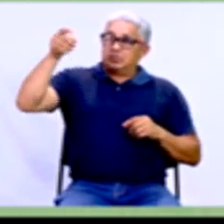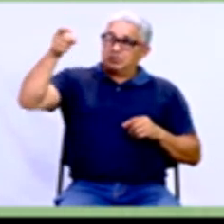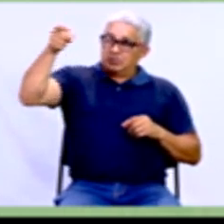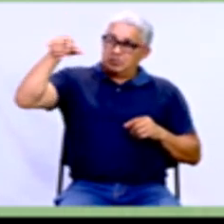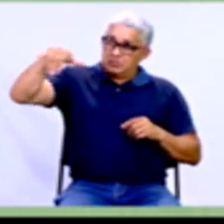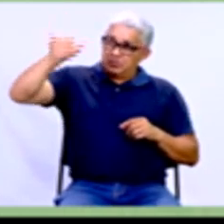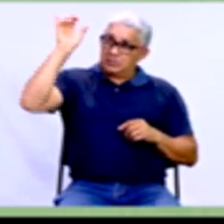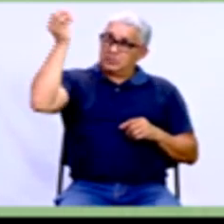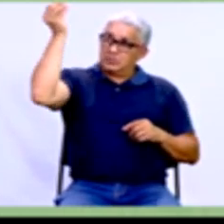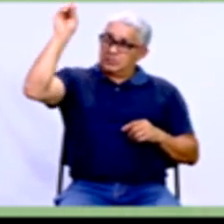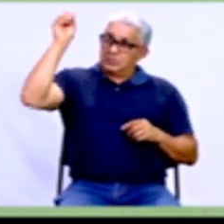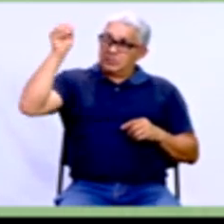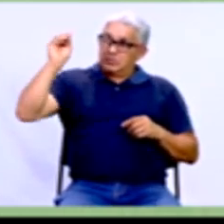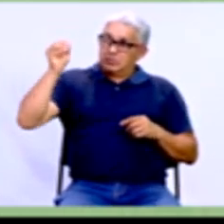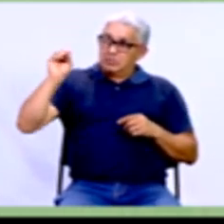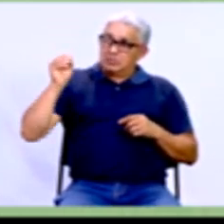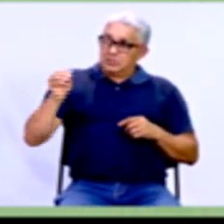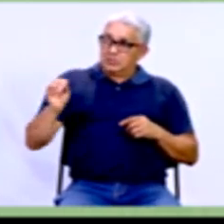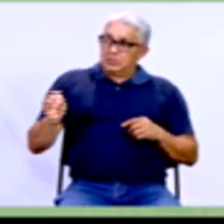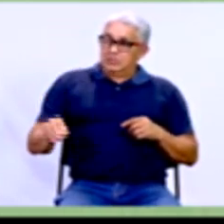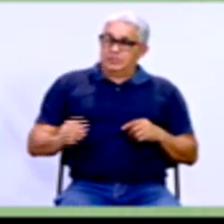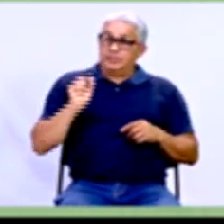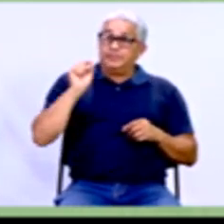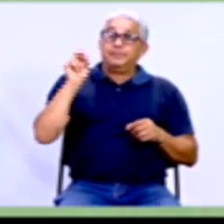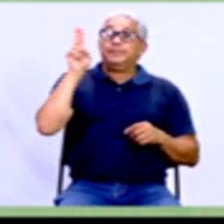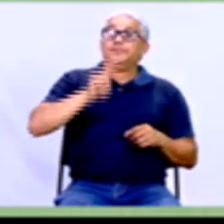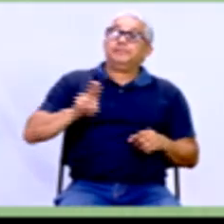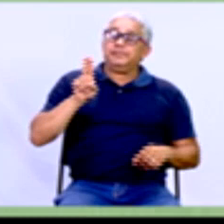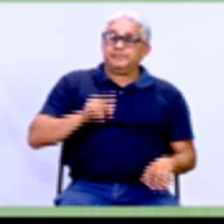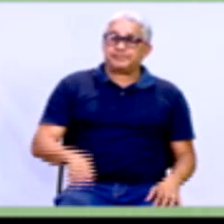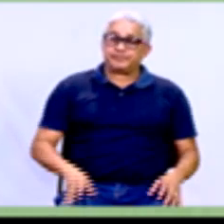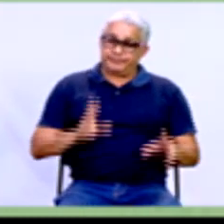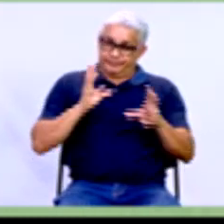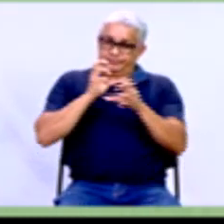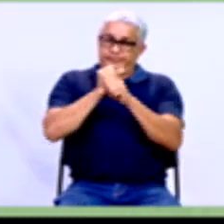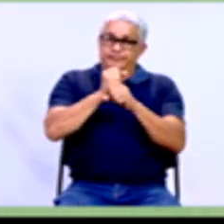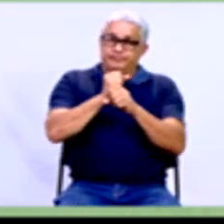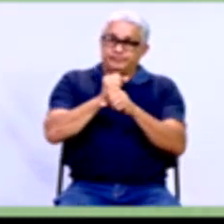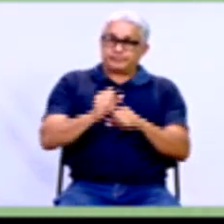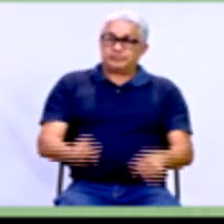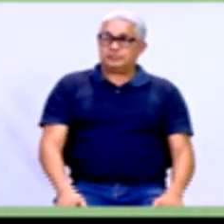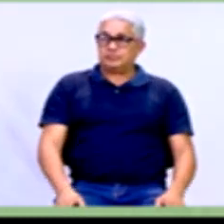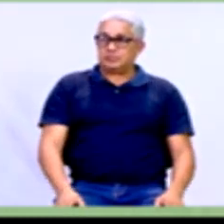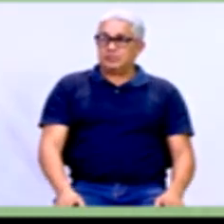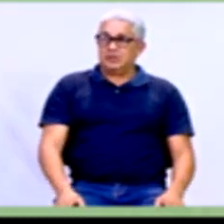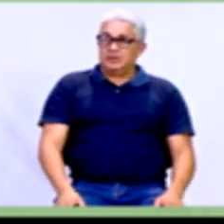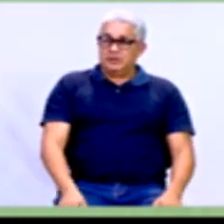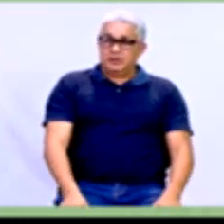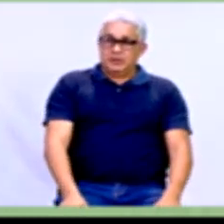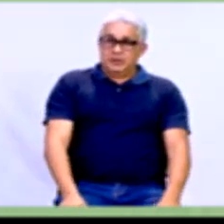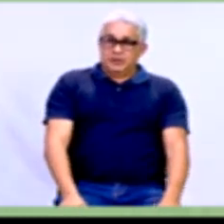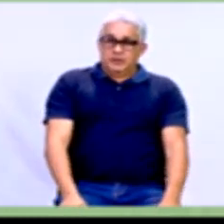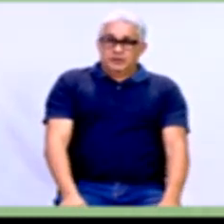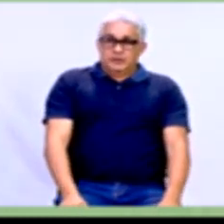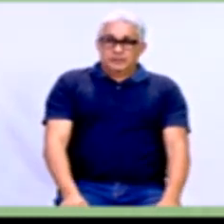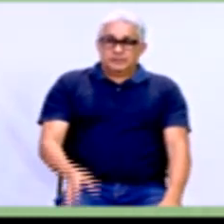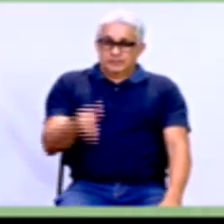7,3,4, que é 23,8. O que a gente vai usar disso? A soma. Então, esse é o valor que a gente vai usar na nossa